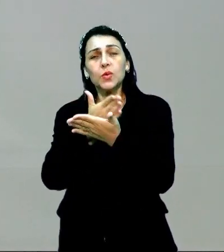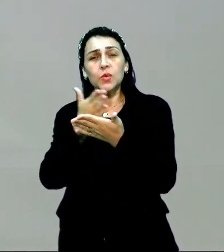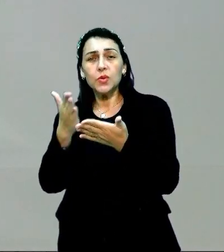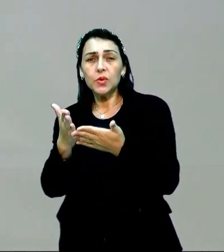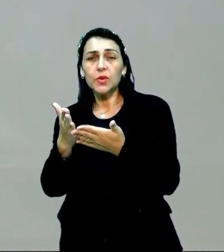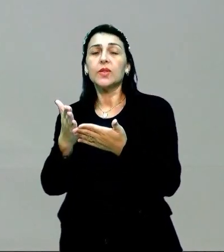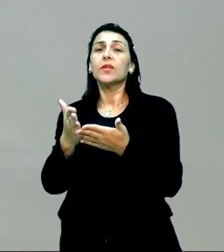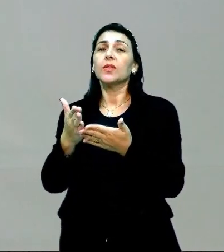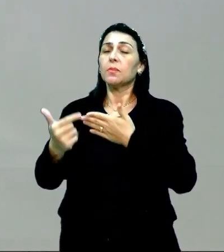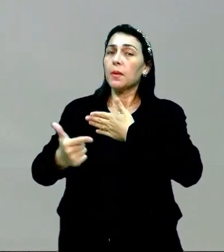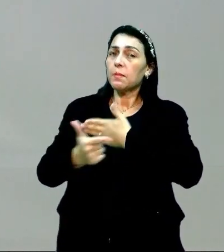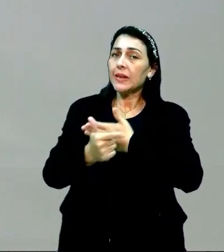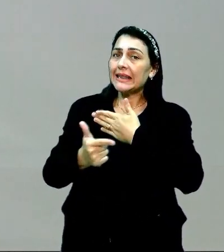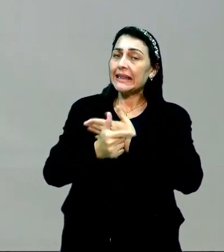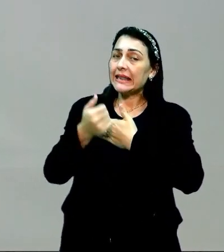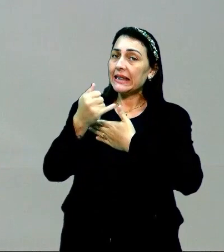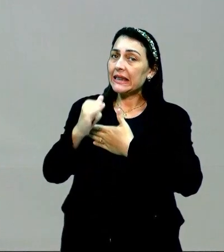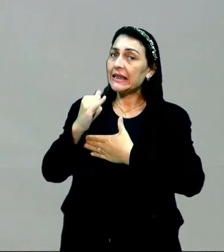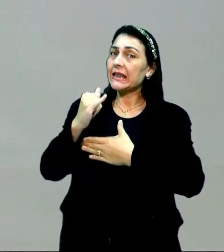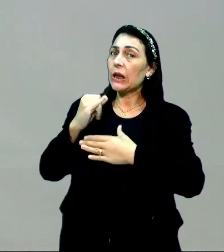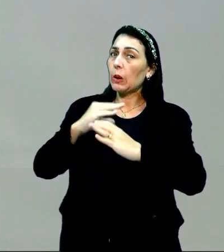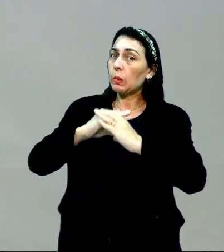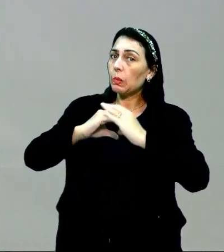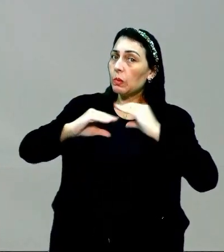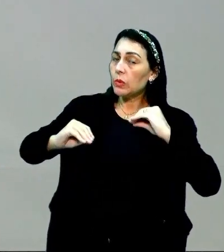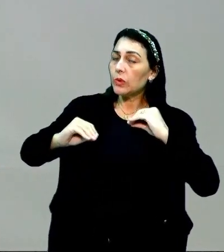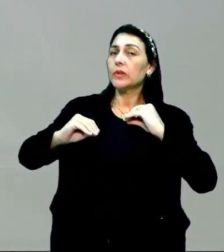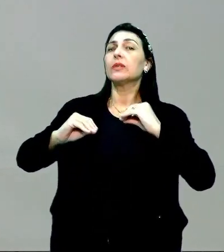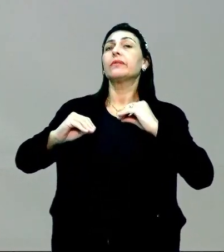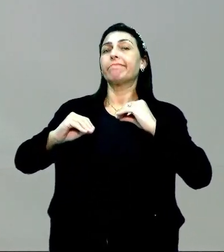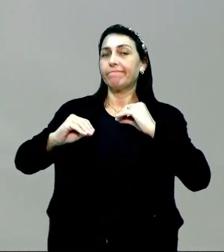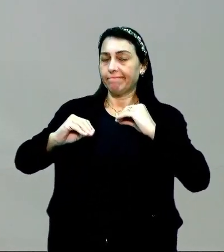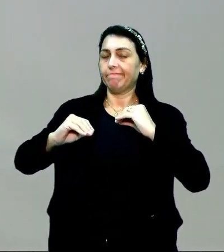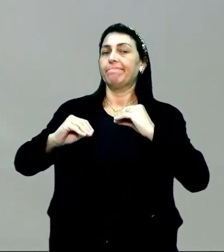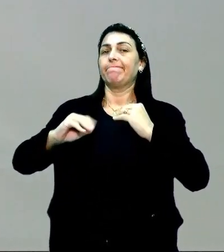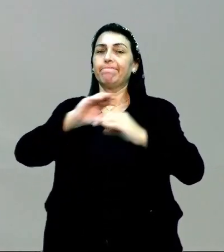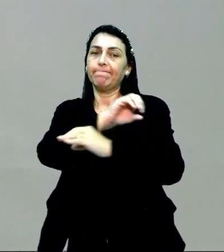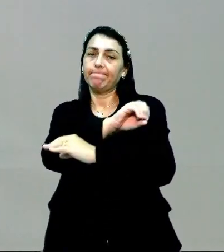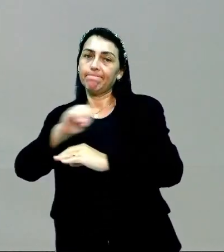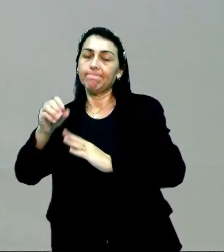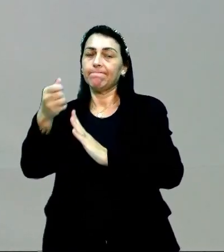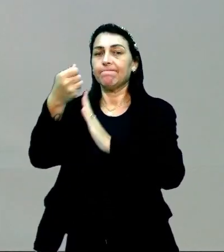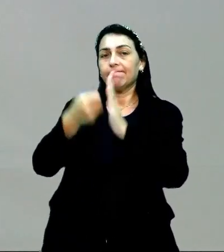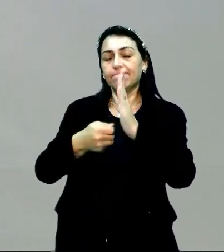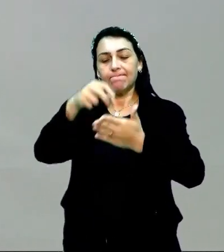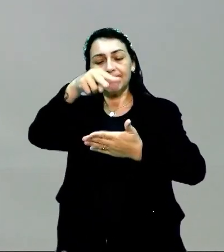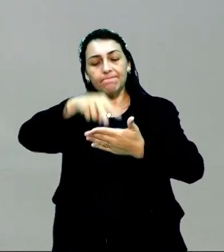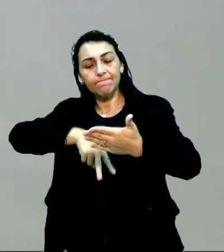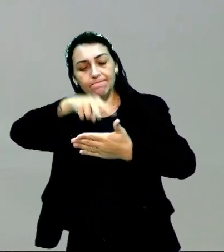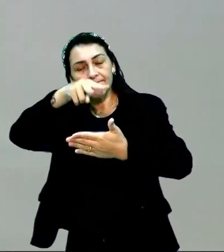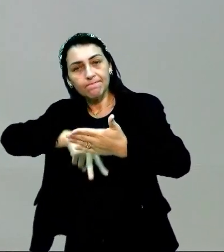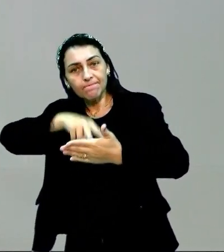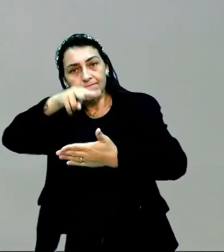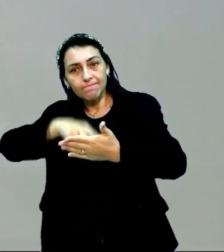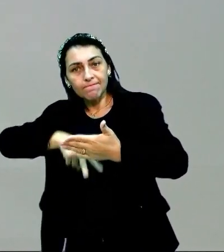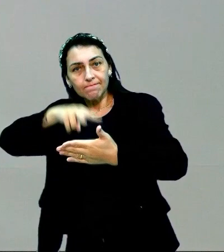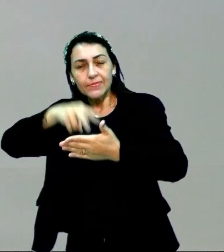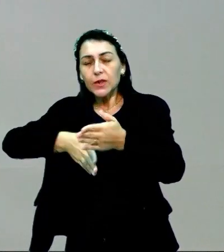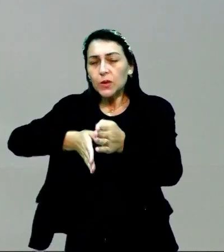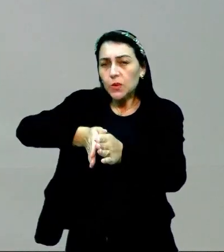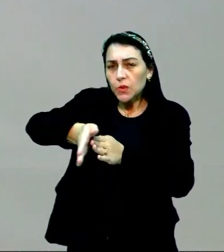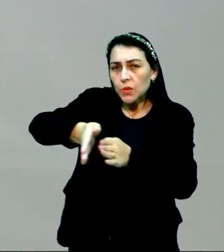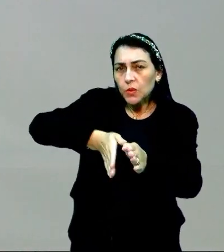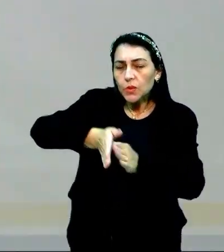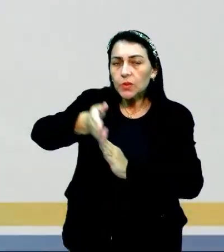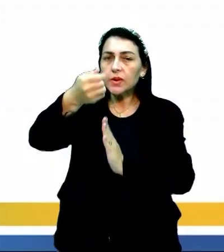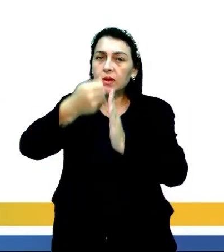da página, que se você fugir do tema, automaticamente você vai zerar a sua redação. Vamos fazer uma leitura dessas